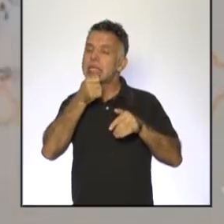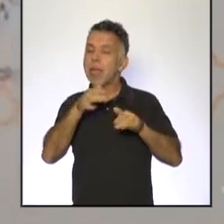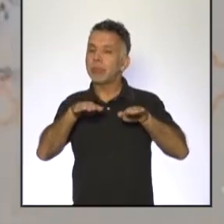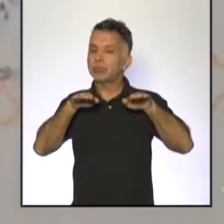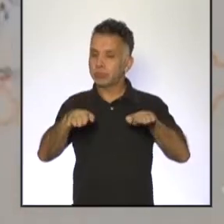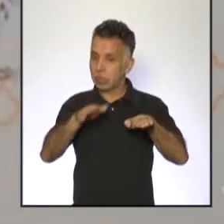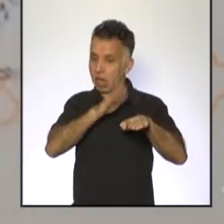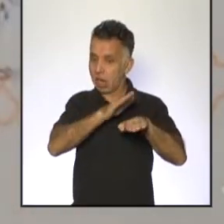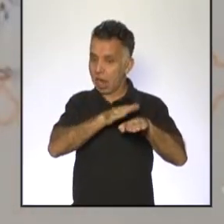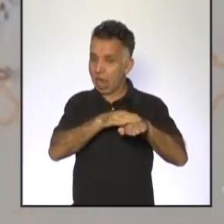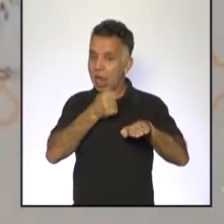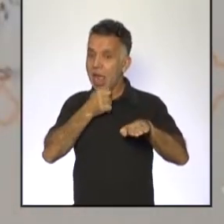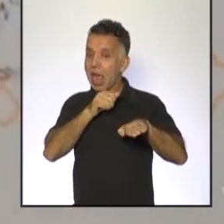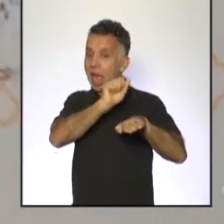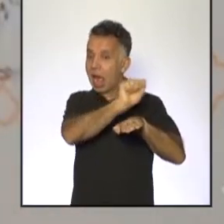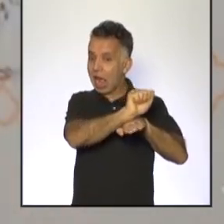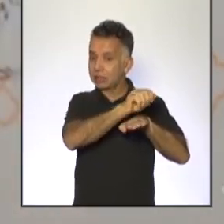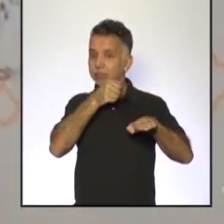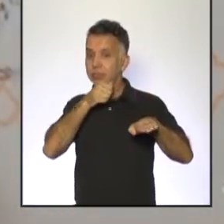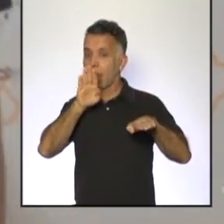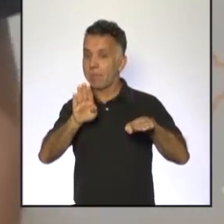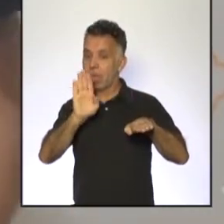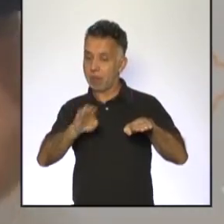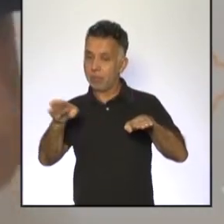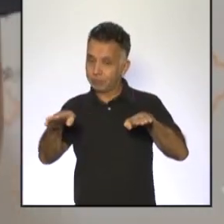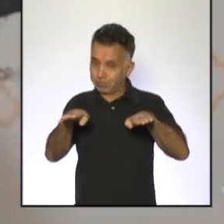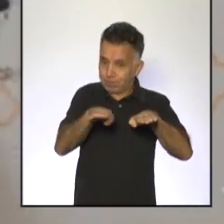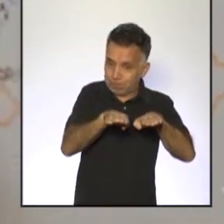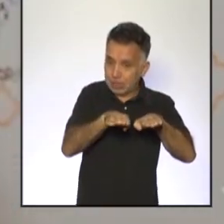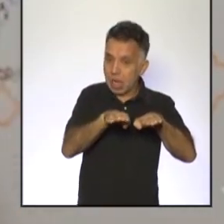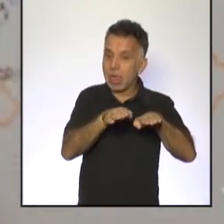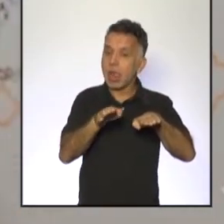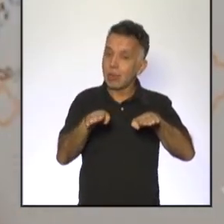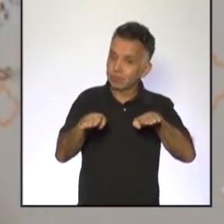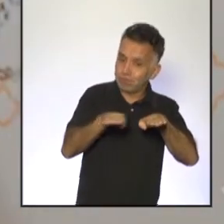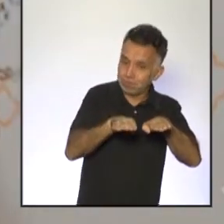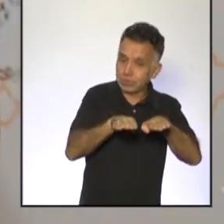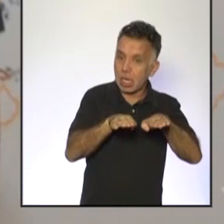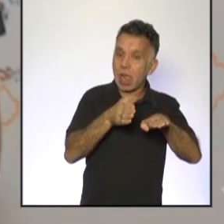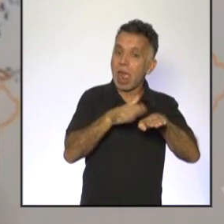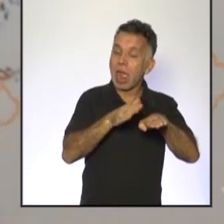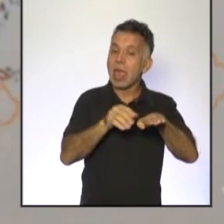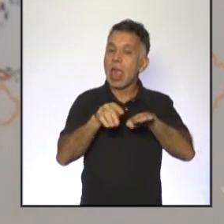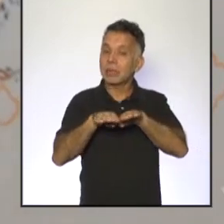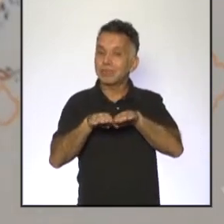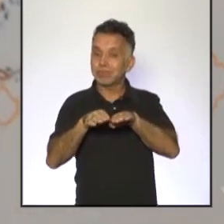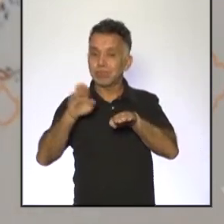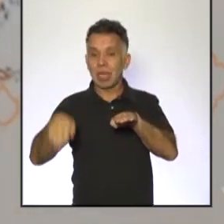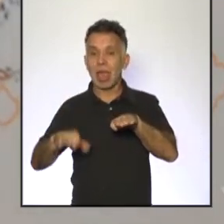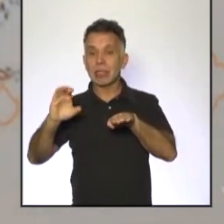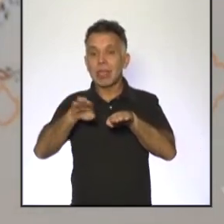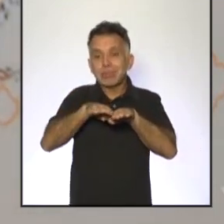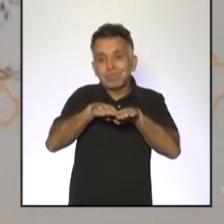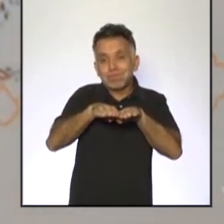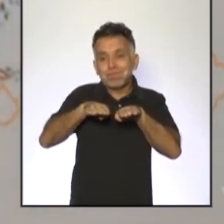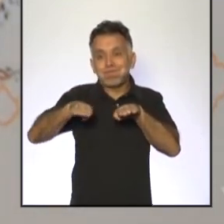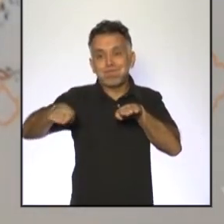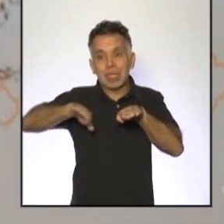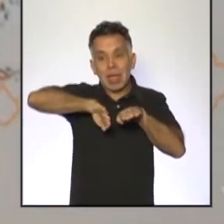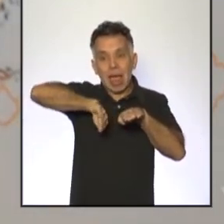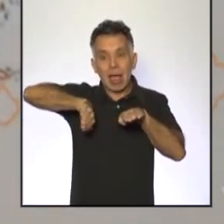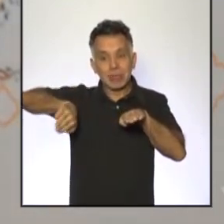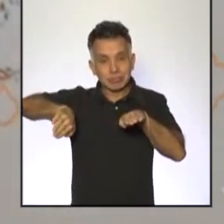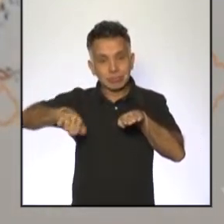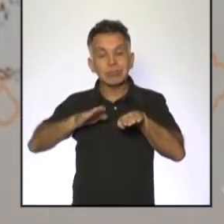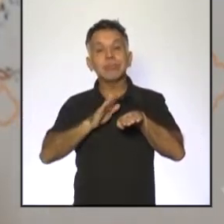eu tenho um limite convergente da placa B, uma área limítrofe convergente em